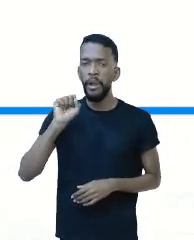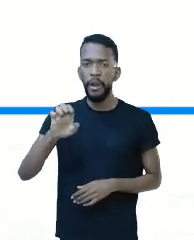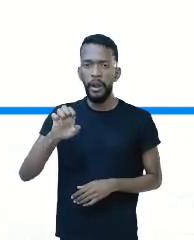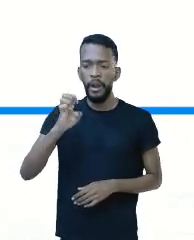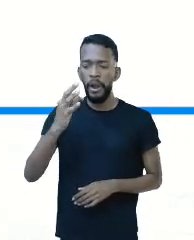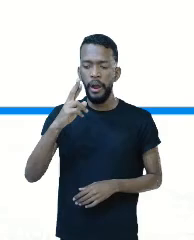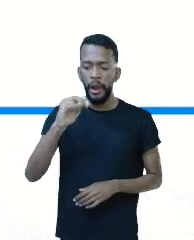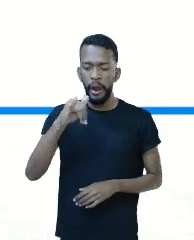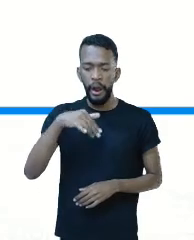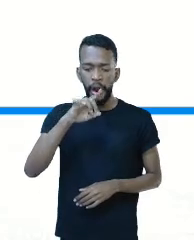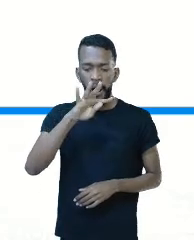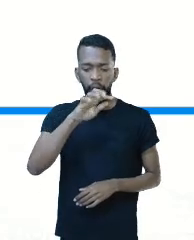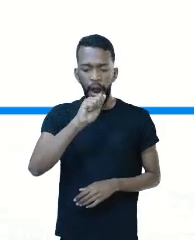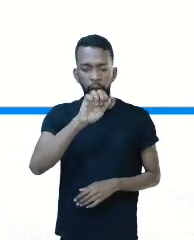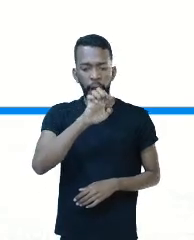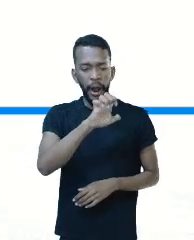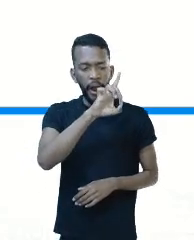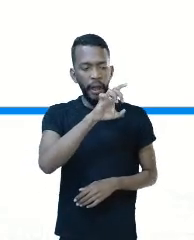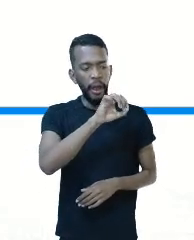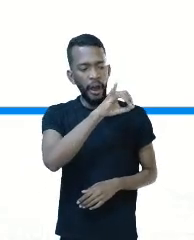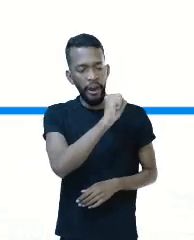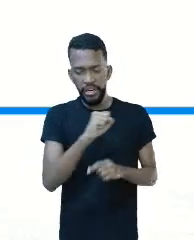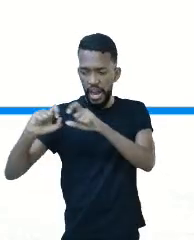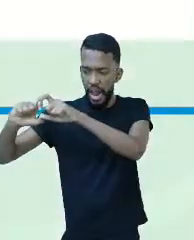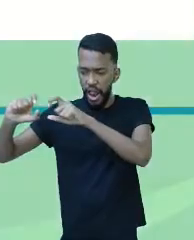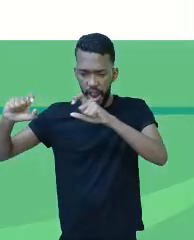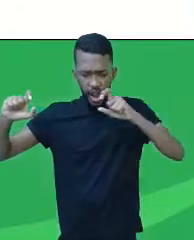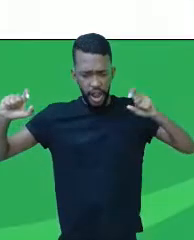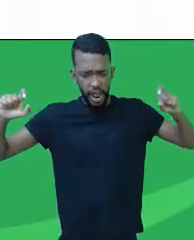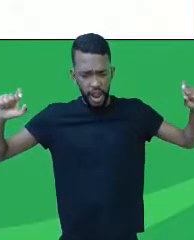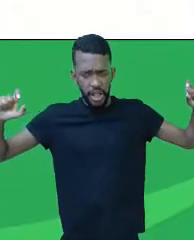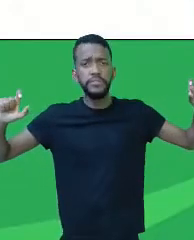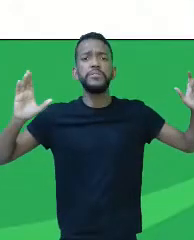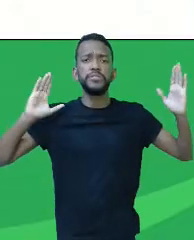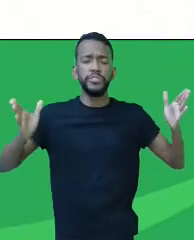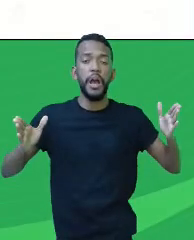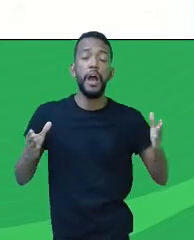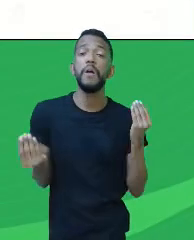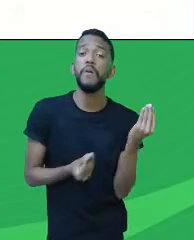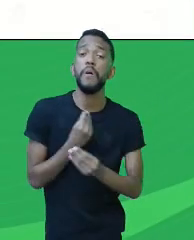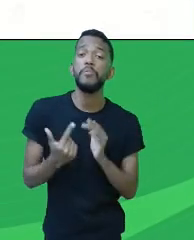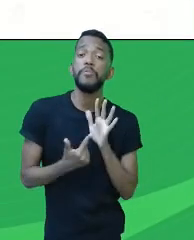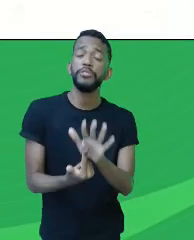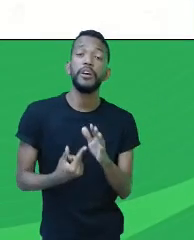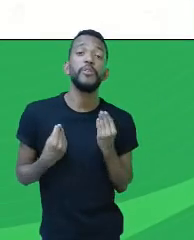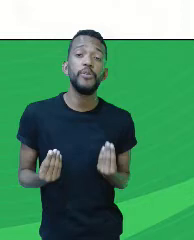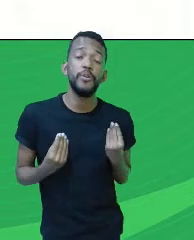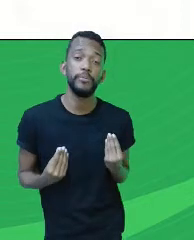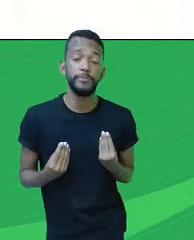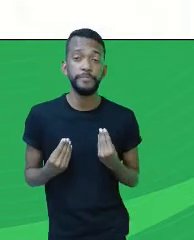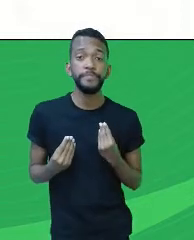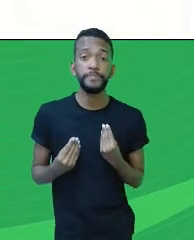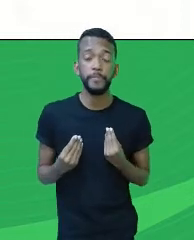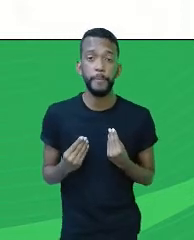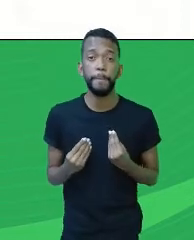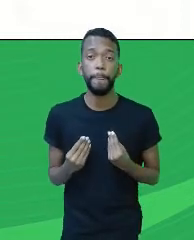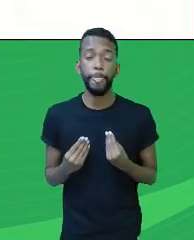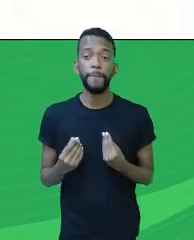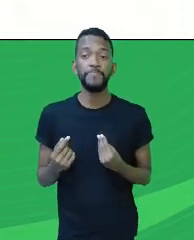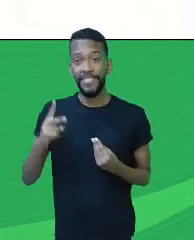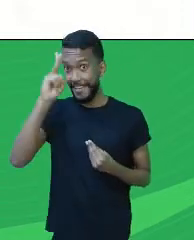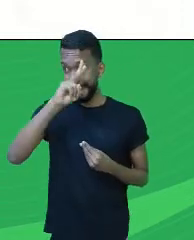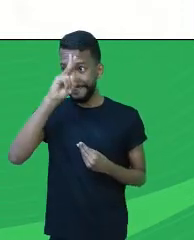9.632. Como é que eu vou representar? Você sabe? Vocês lembram que no jogo eu coloquei ali,